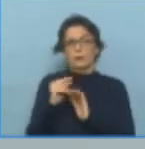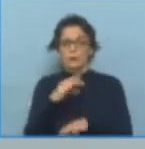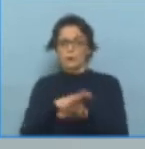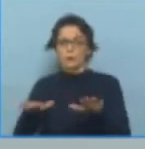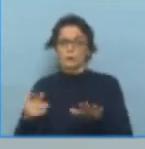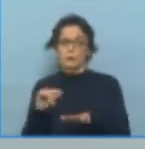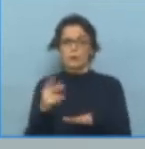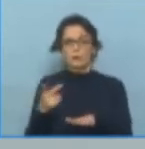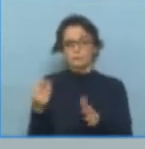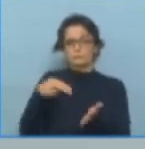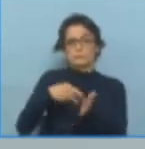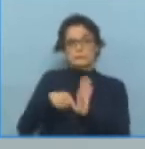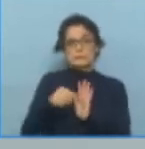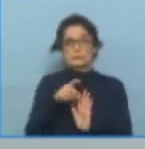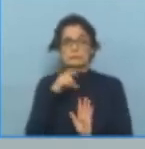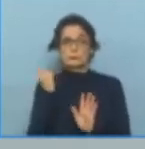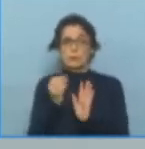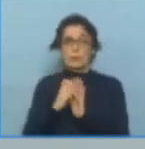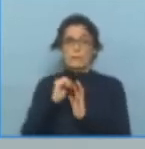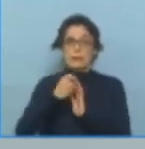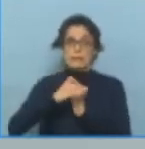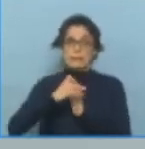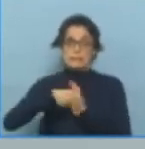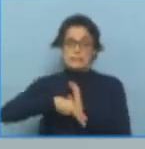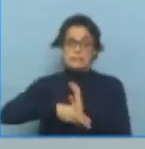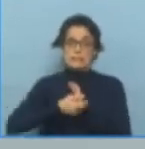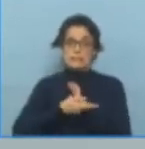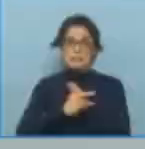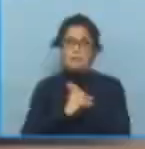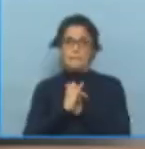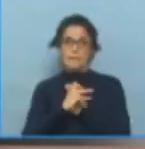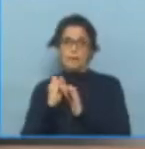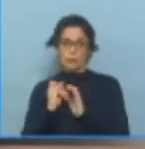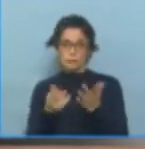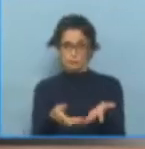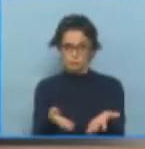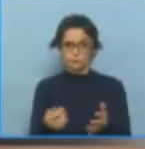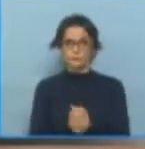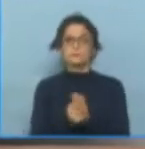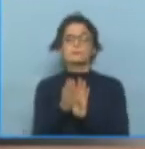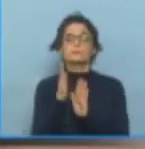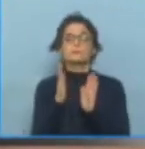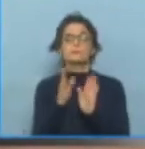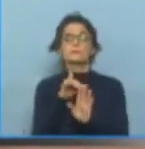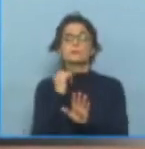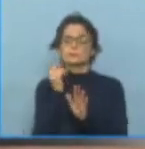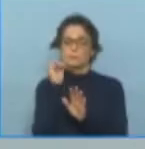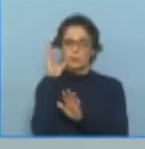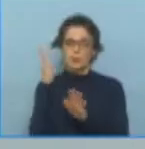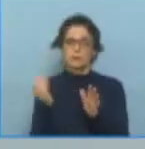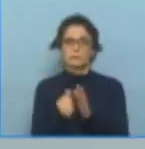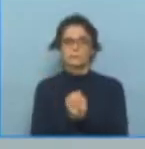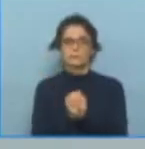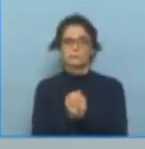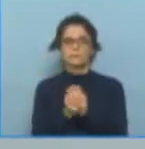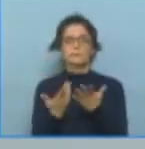precisamente o responsável pelo Departamento da Pastoral da Saúde no Patriarcado de Lisboa. Boa tarde, Padre Fernando Sampaio.